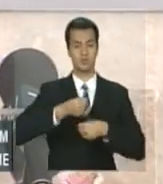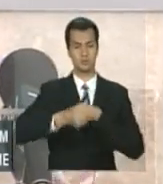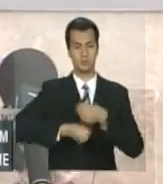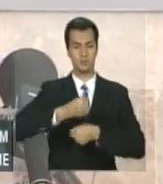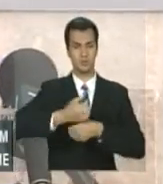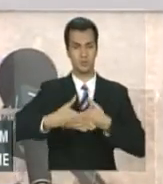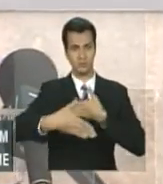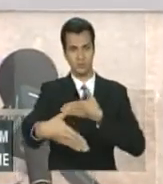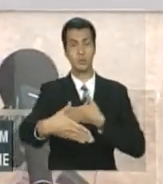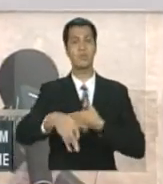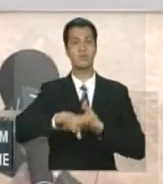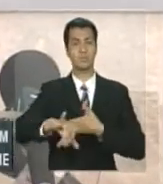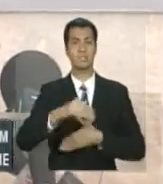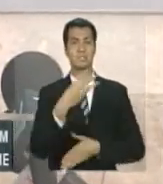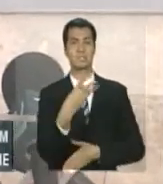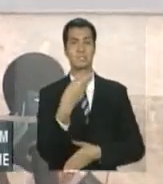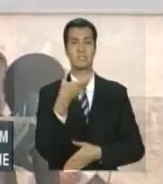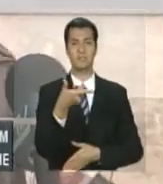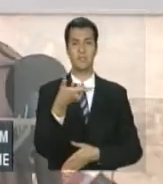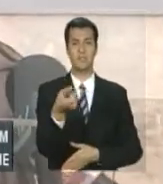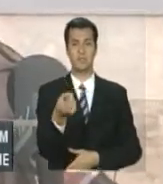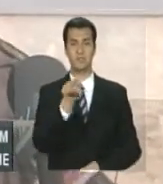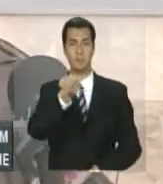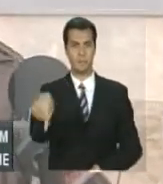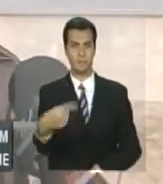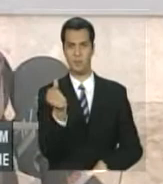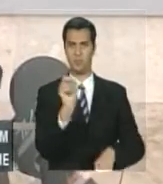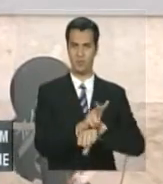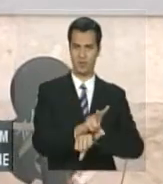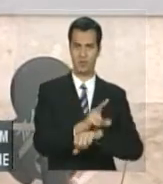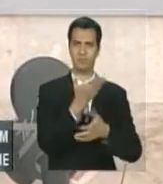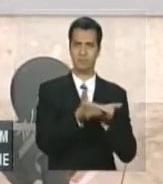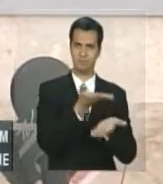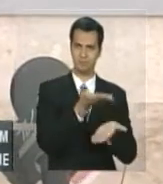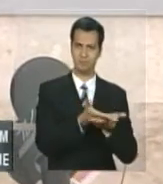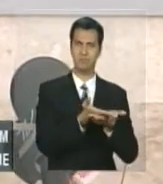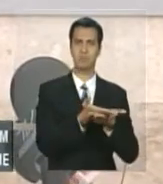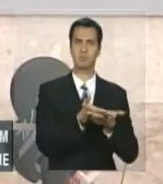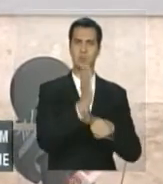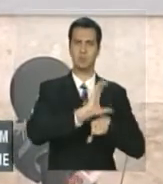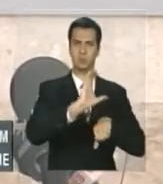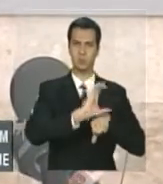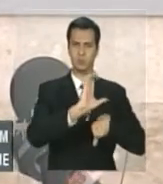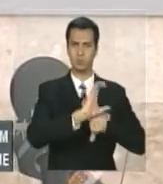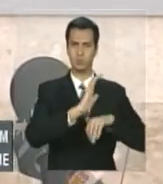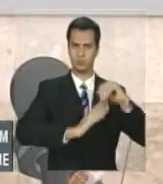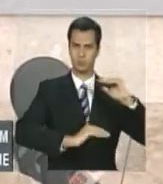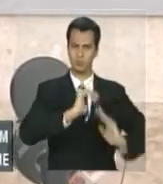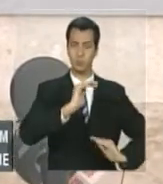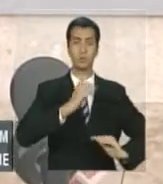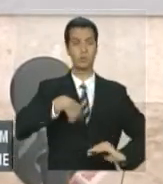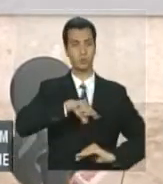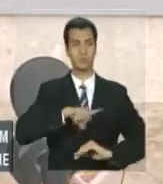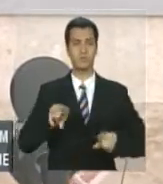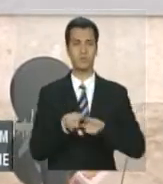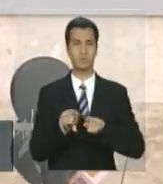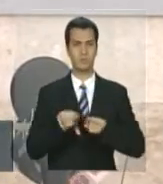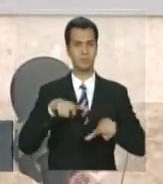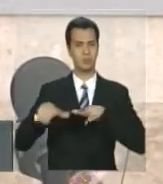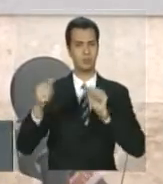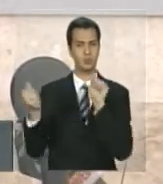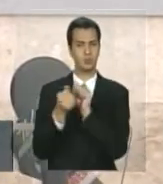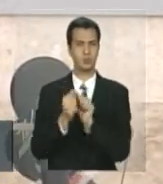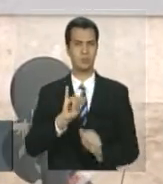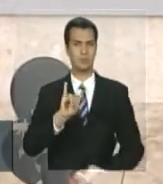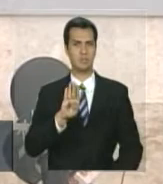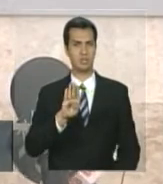esse ano, e estamos junto com o IBGE, fazendo um refinamento do censo para avaliar, inclusive, se tem novas famílias